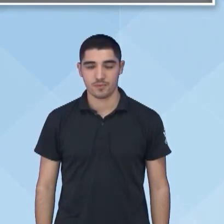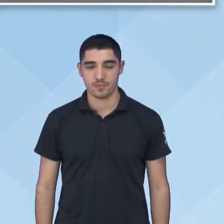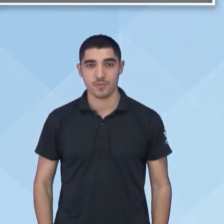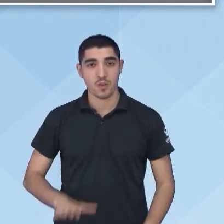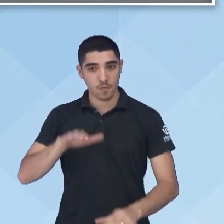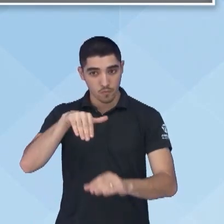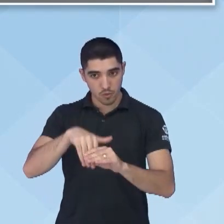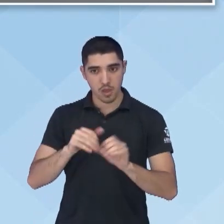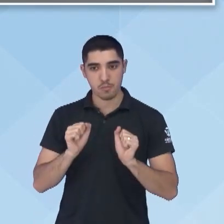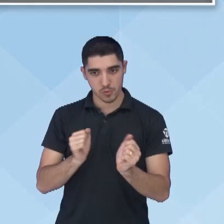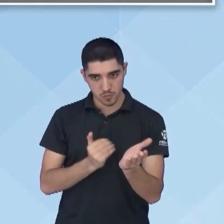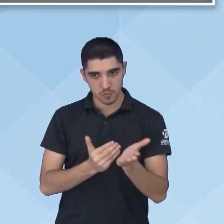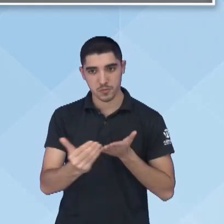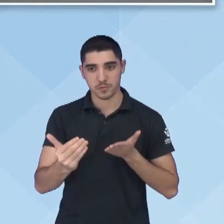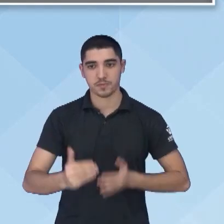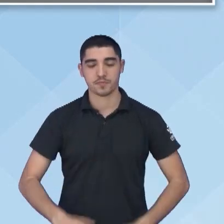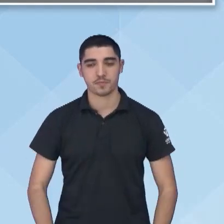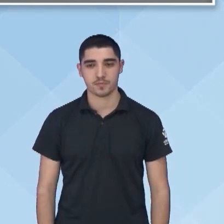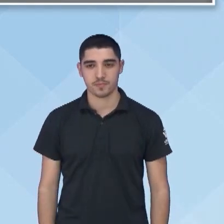Aberta a votação.